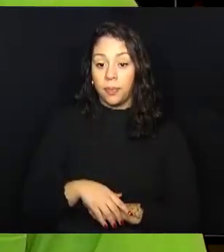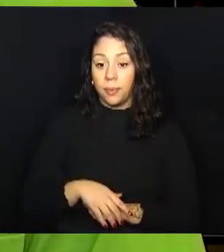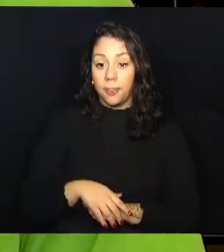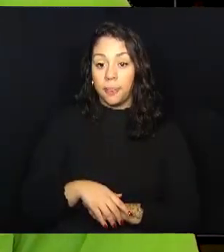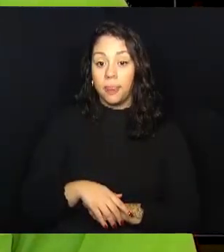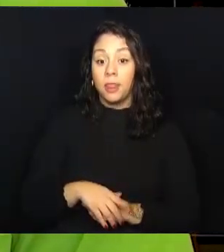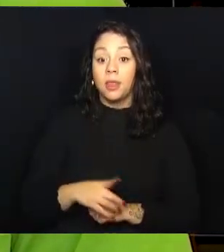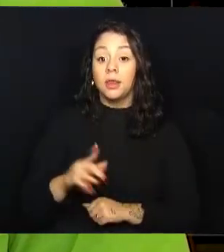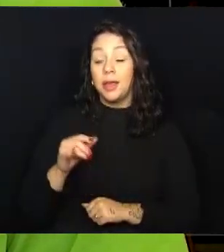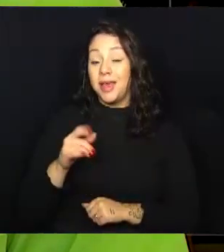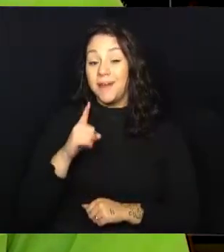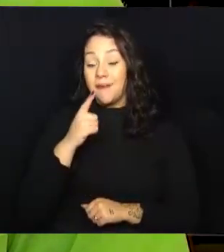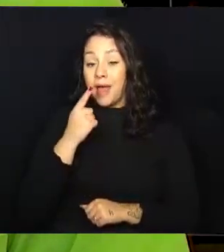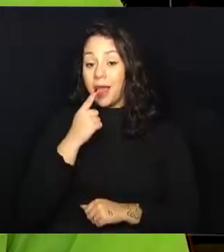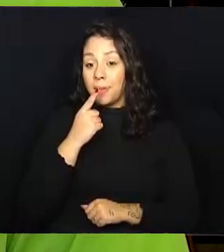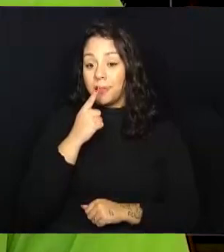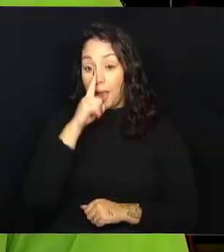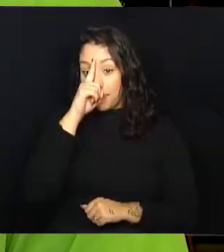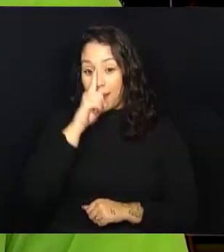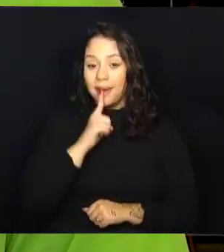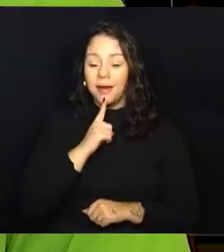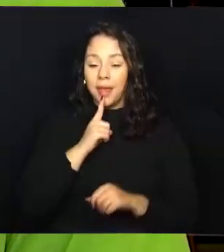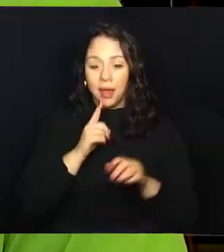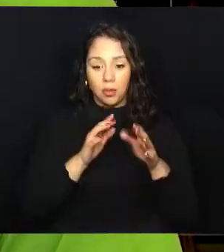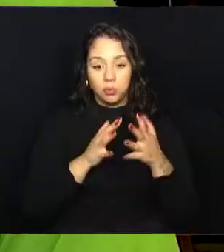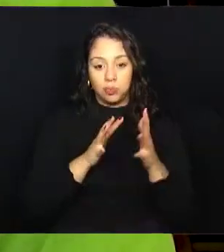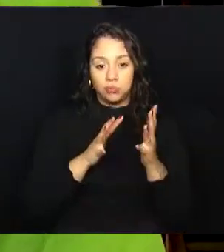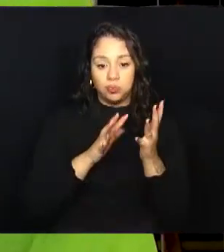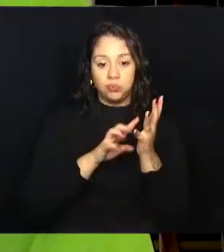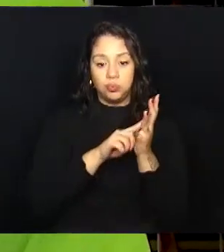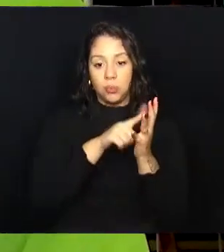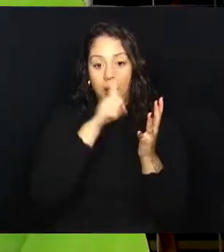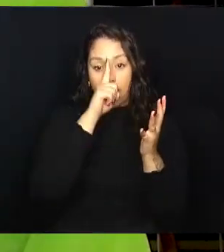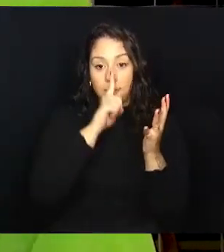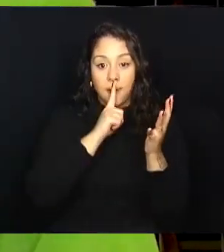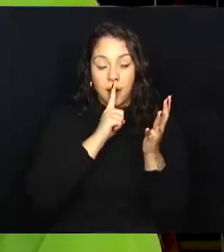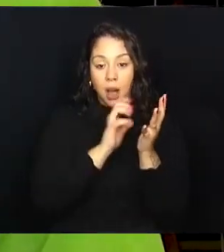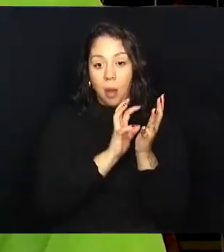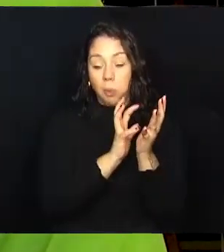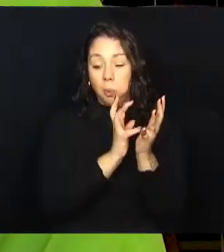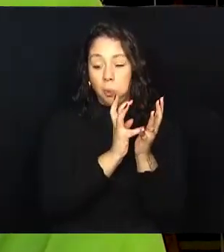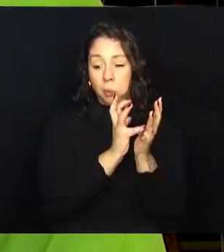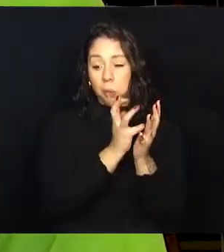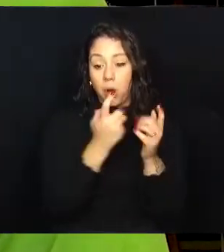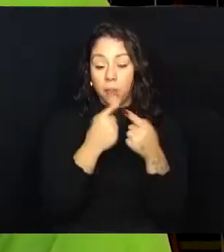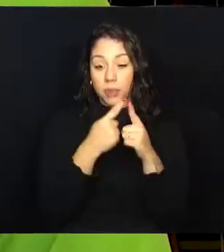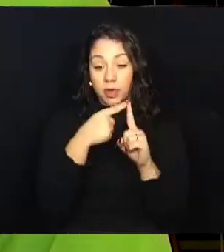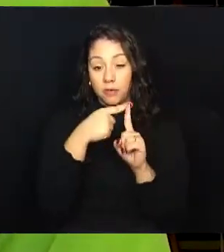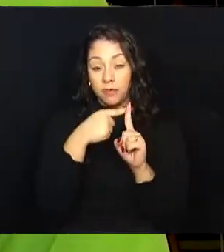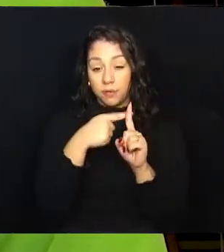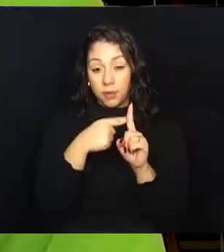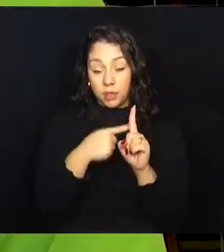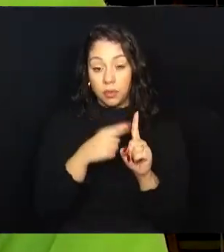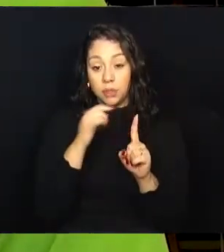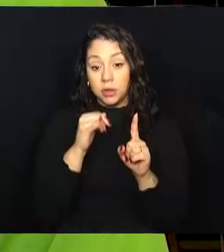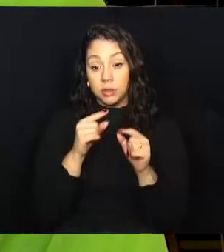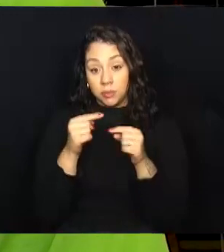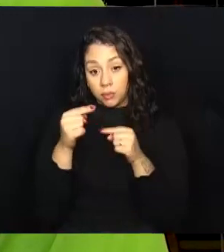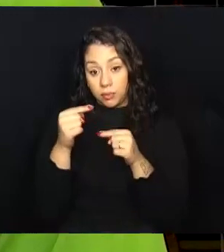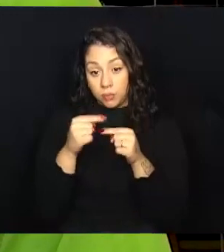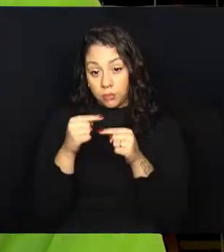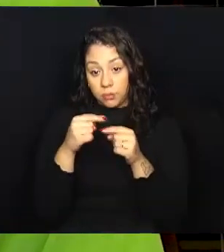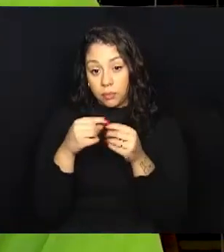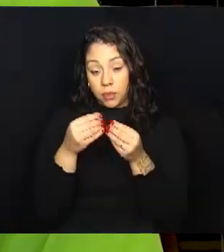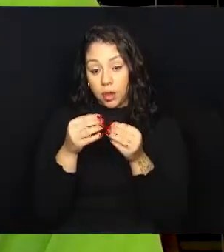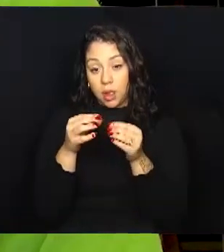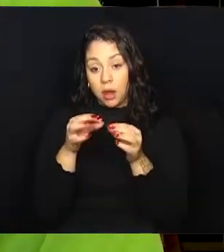geral, é o excesso de frio mesmo que pode ter queimado a planta. É o que acontece com as árvores, nas praças, tudo. Então, a tendência, se for alguma planta